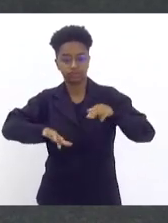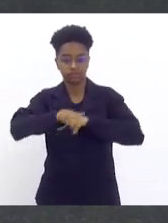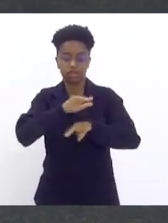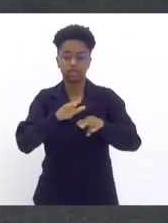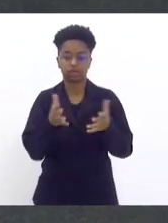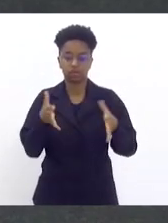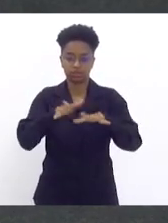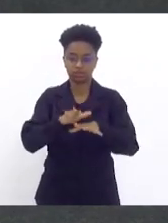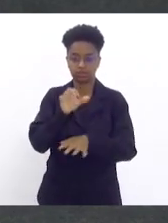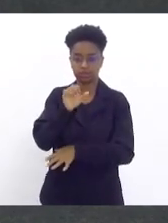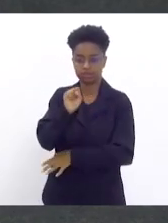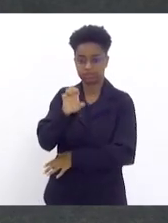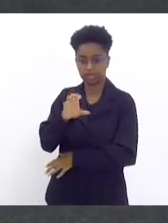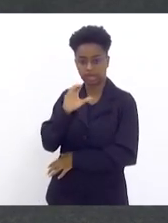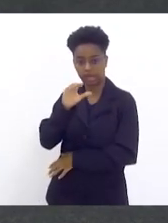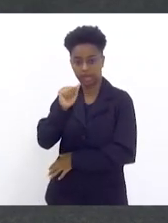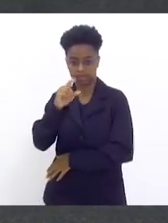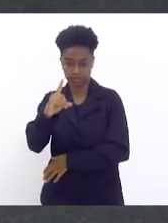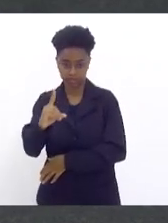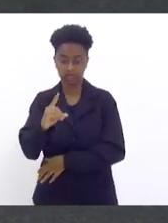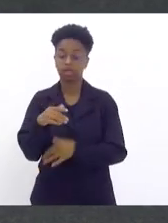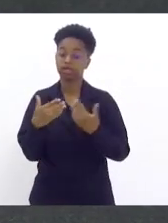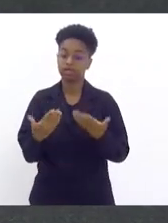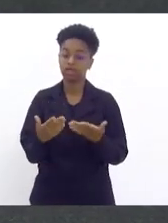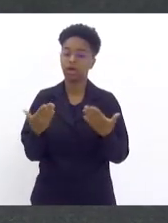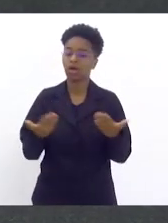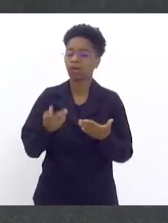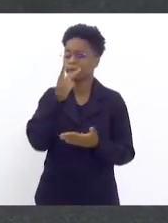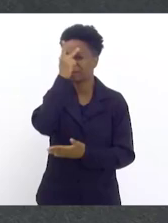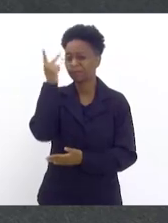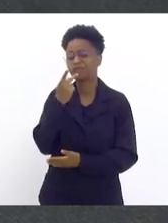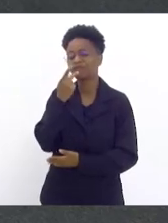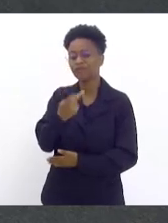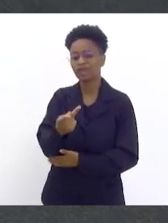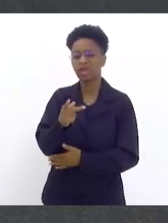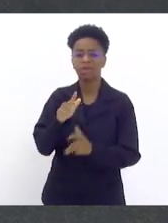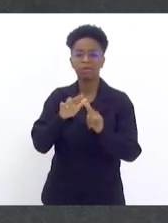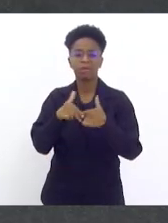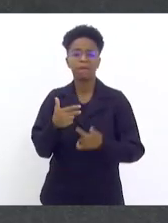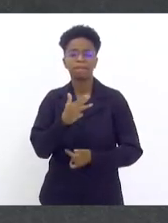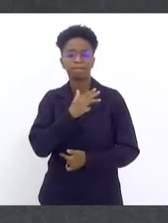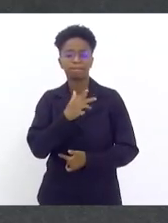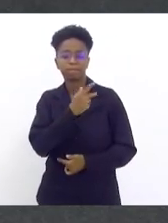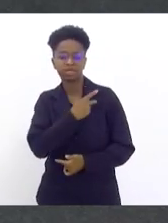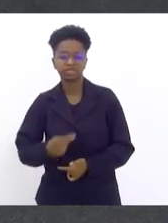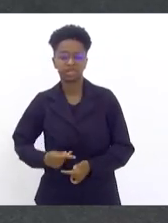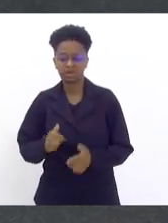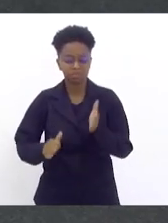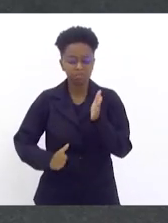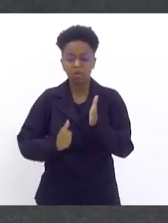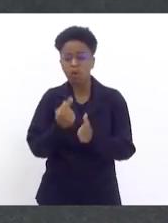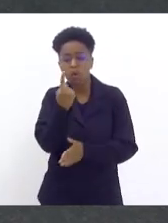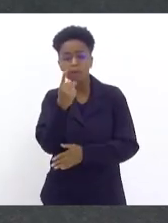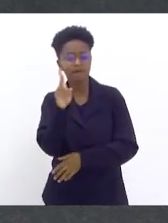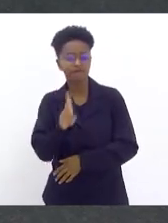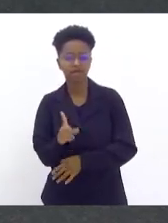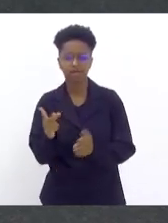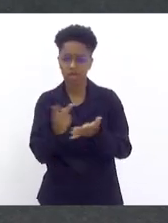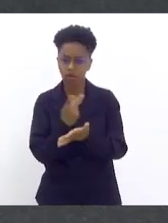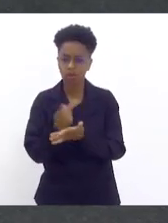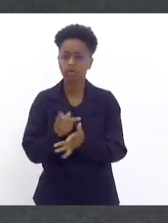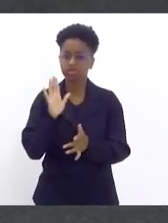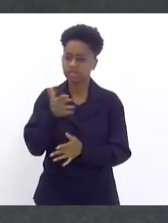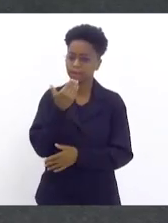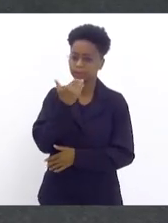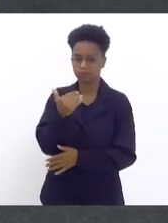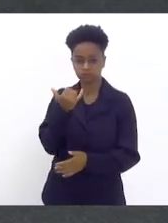agora pessoal fica falando que que o presidente pelo fato de ter cometido um erro do qual já se desculpou né